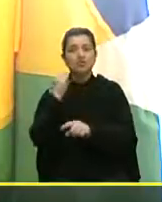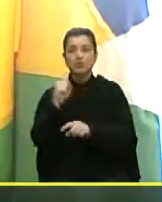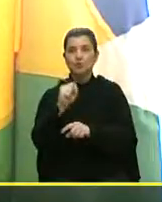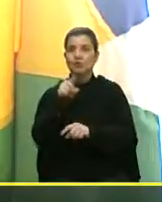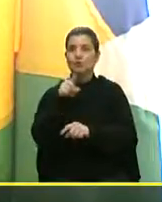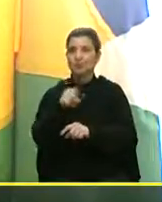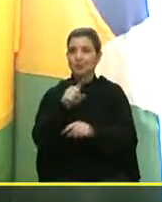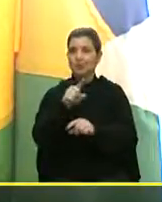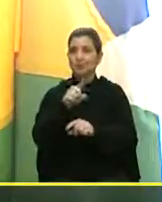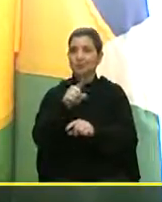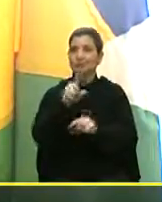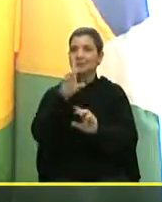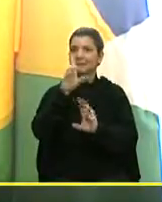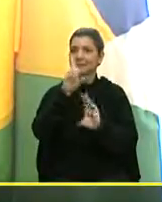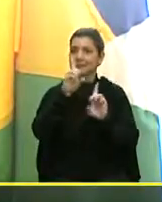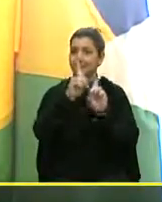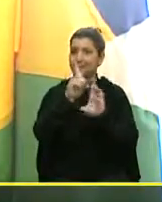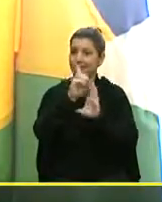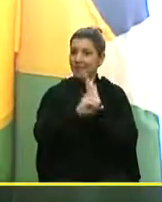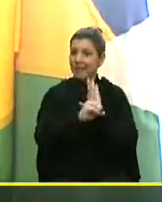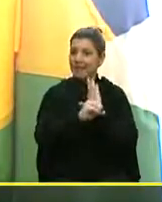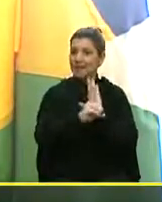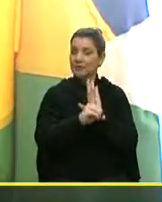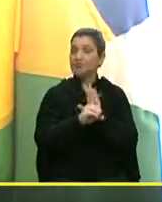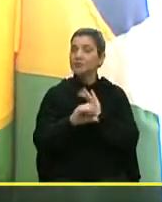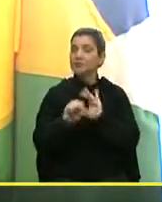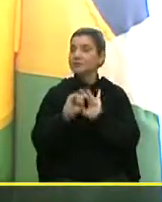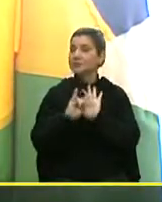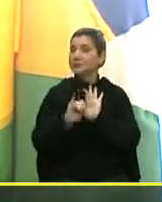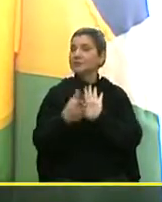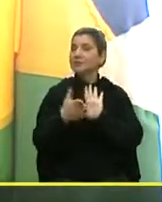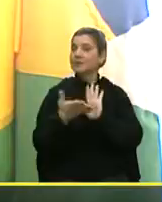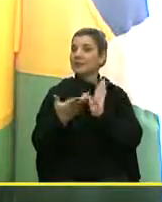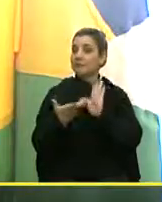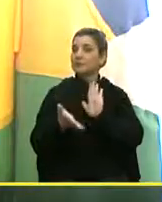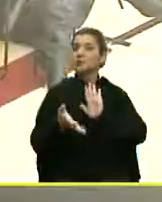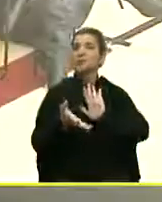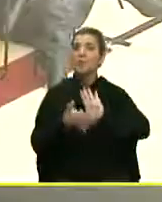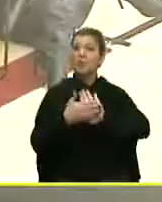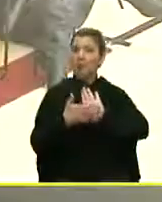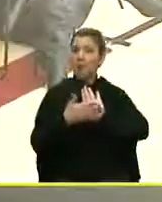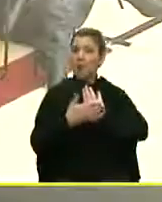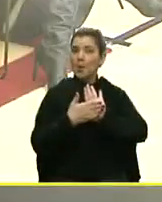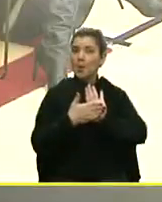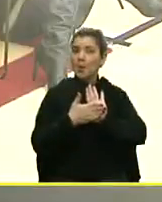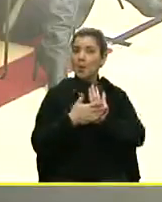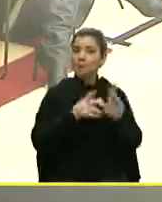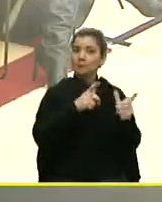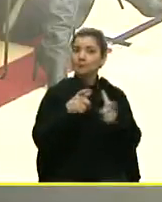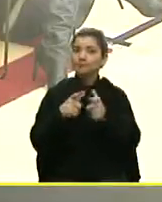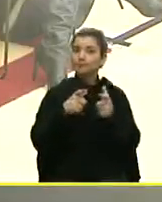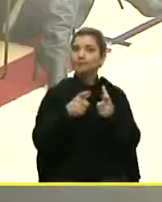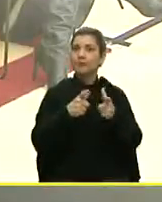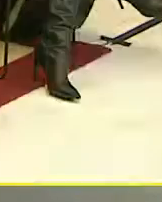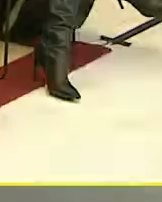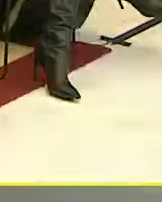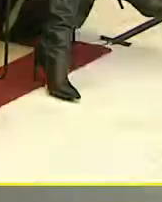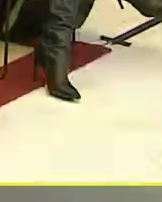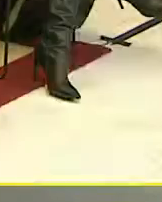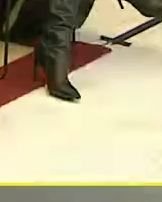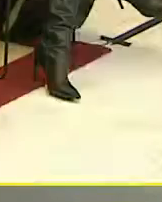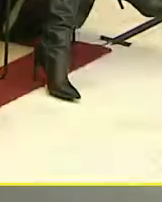decretos então se nós queremos propor para o cidadão Gaúcho no ambiente de negócios é